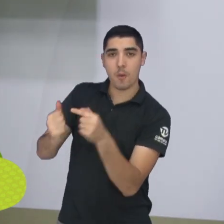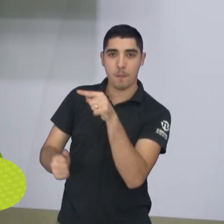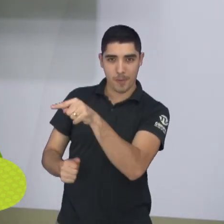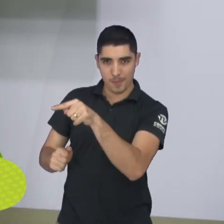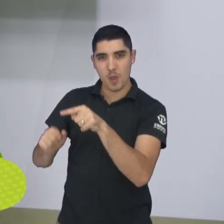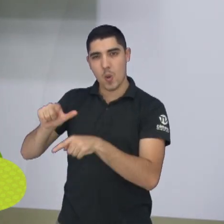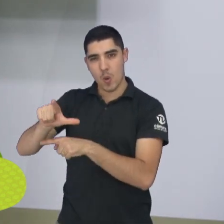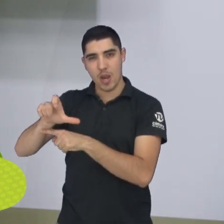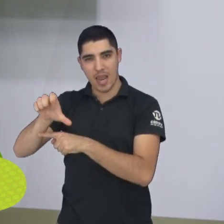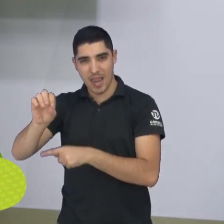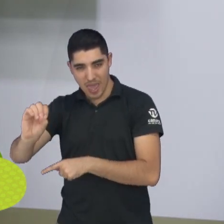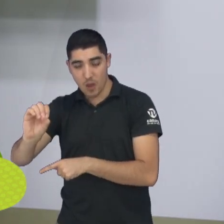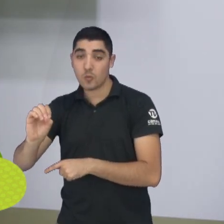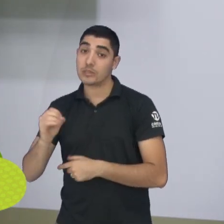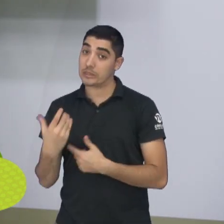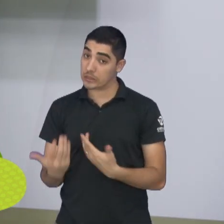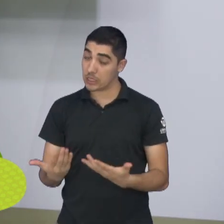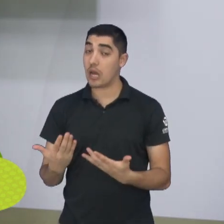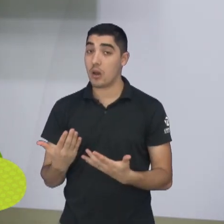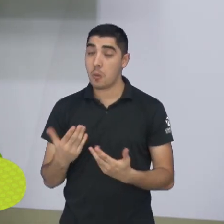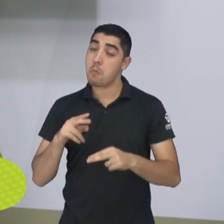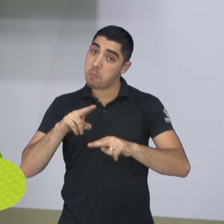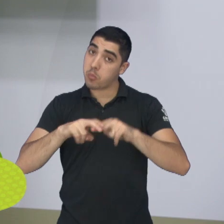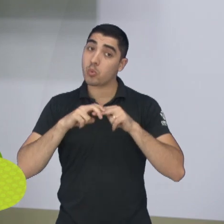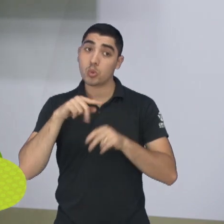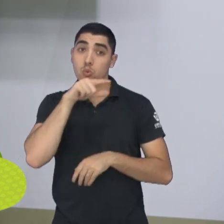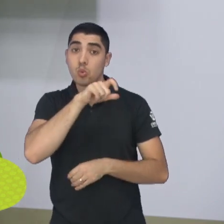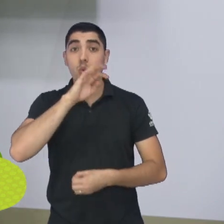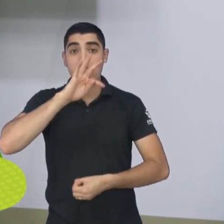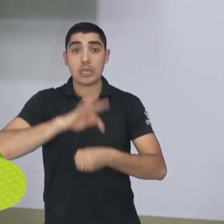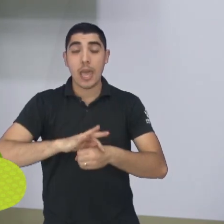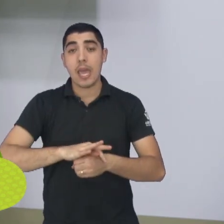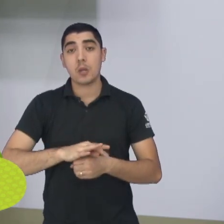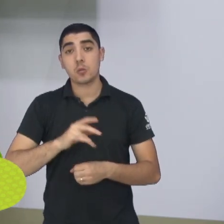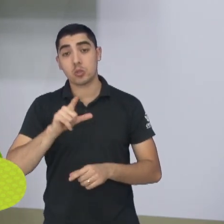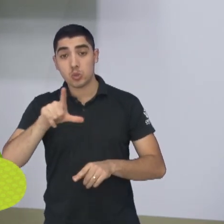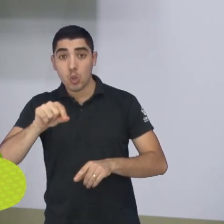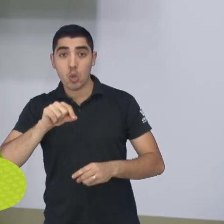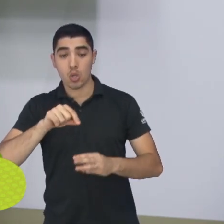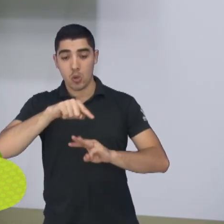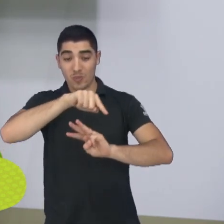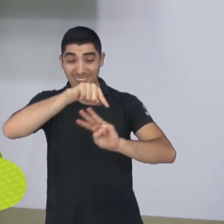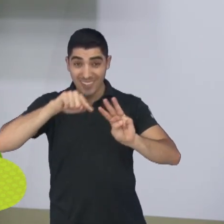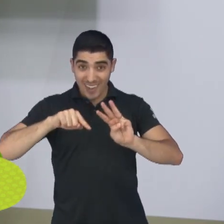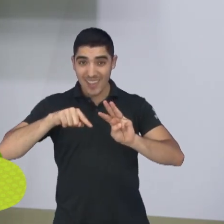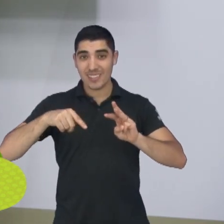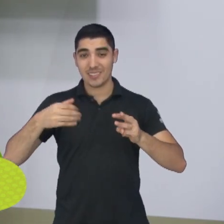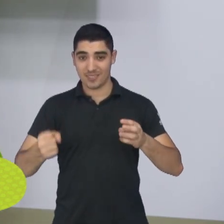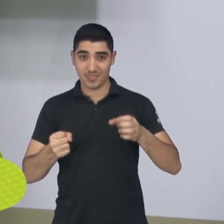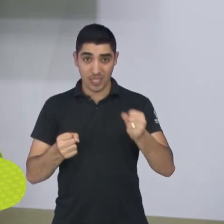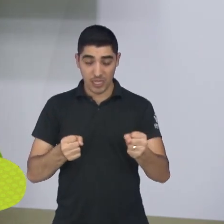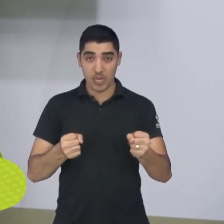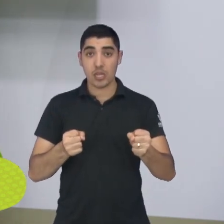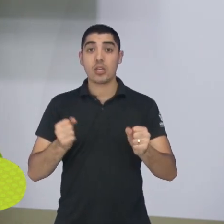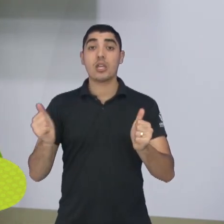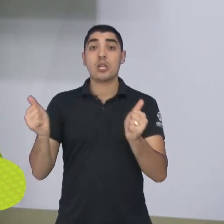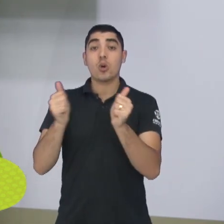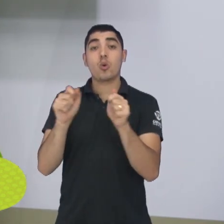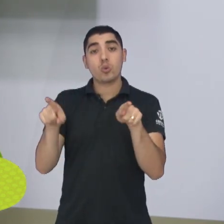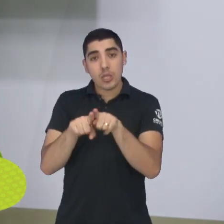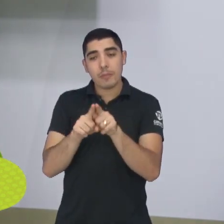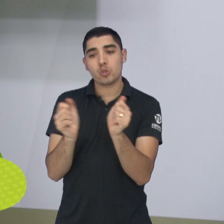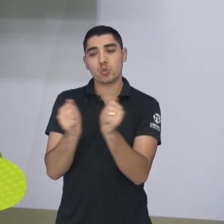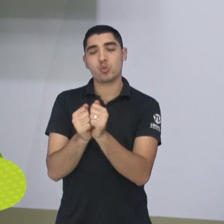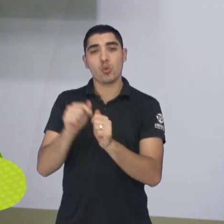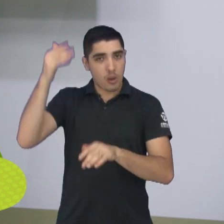de velocidade. Então talvez por isso ele jogue um volante no meio para tentar compor essa lacuna que fica um pouco